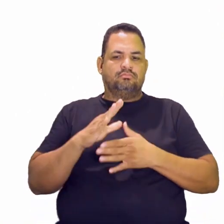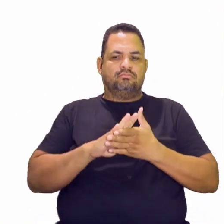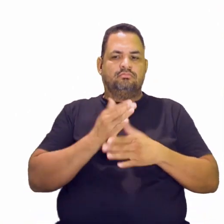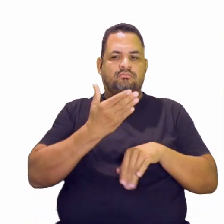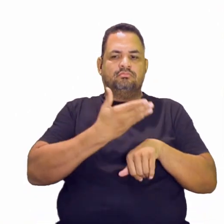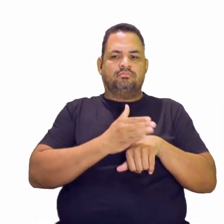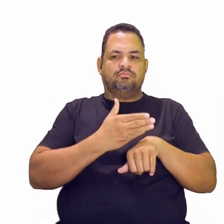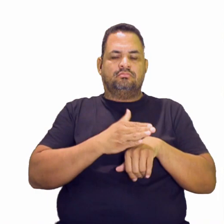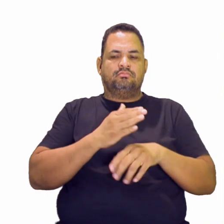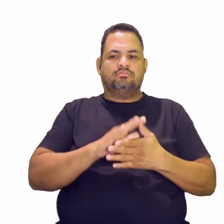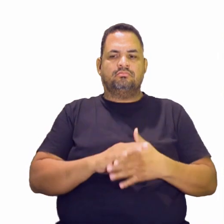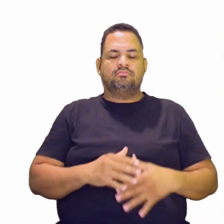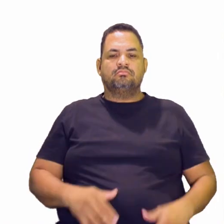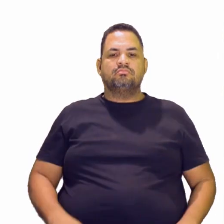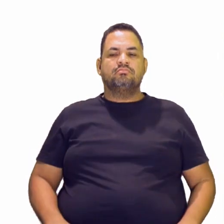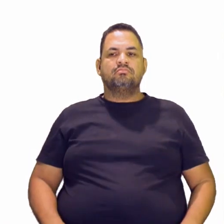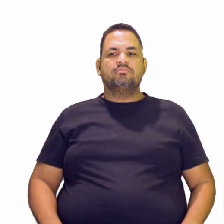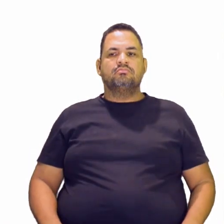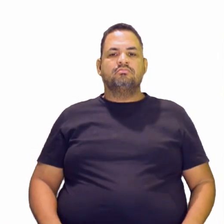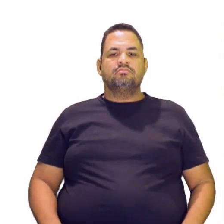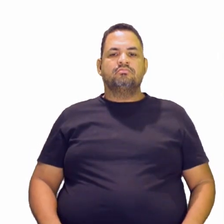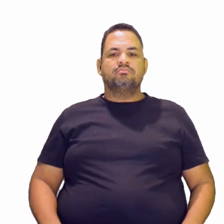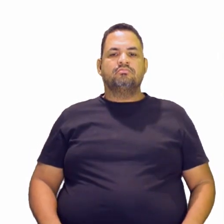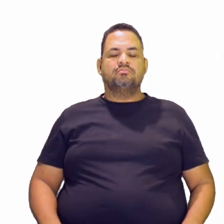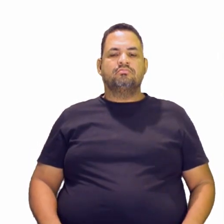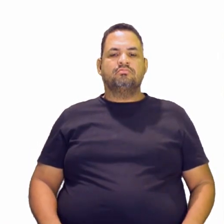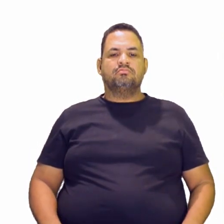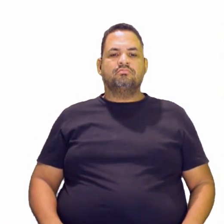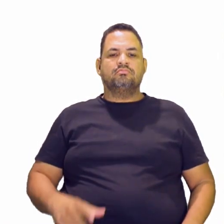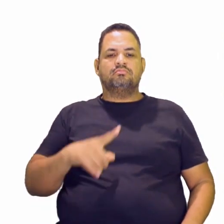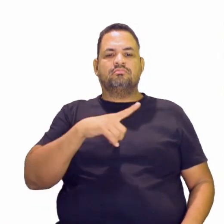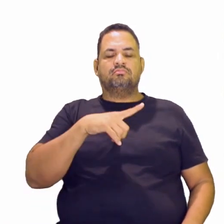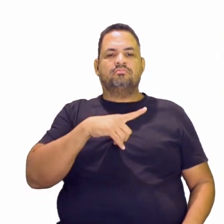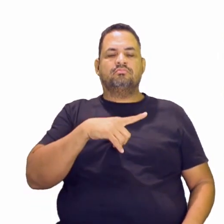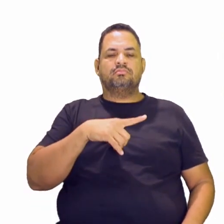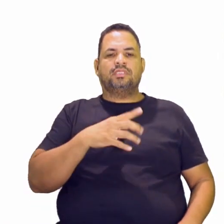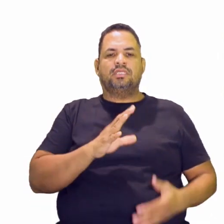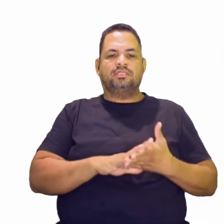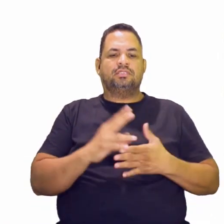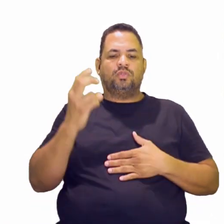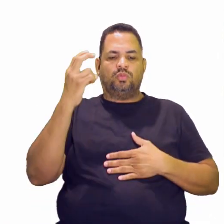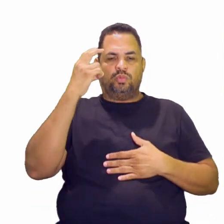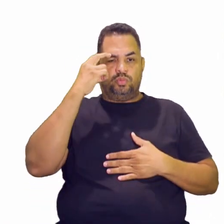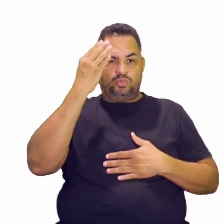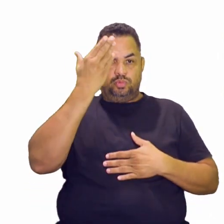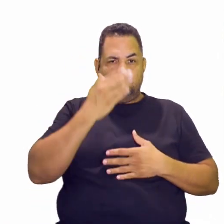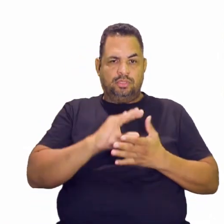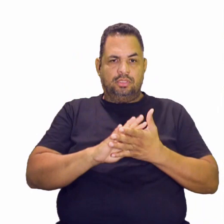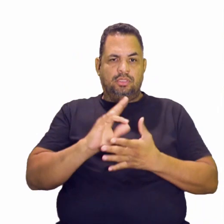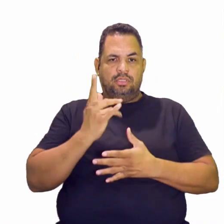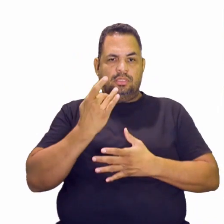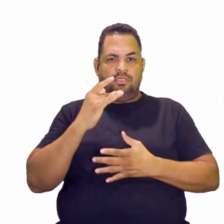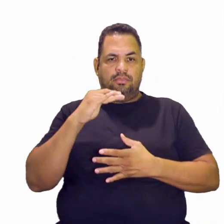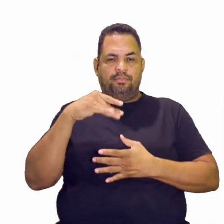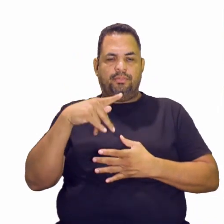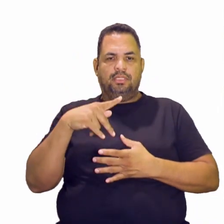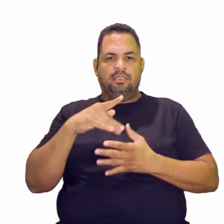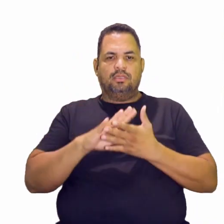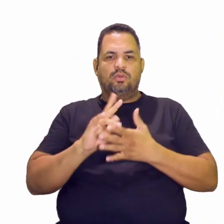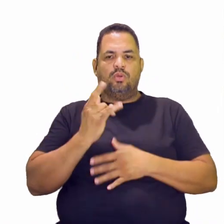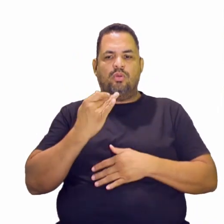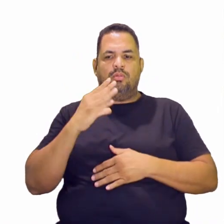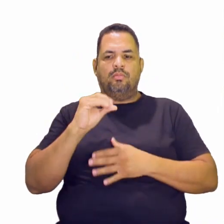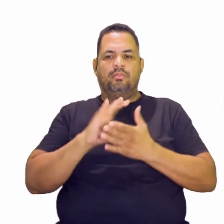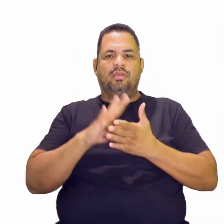a praticavam. Então, a presença da cultura do hip-hop no Brasil caracteriza, então,